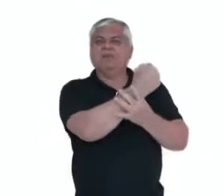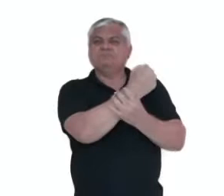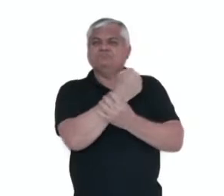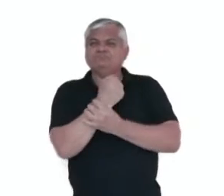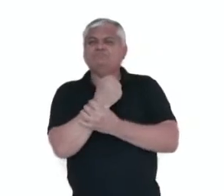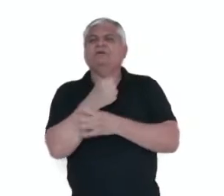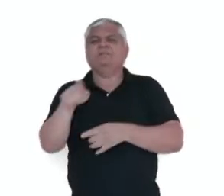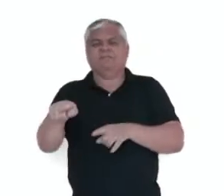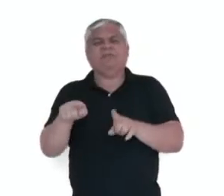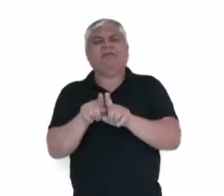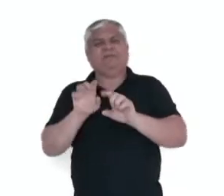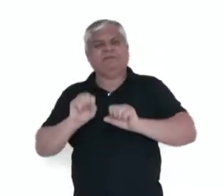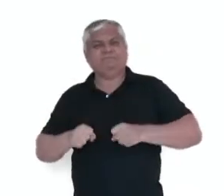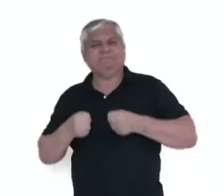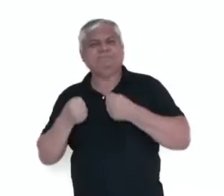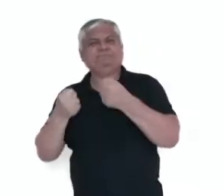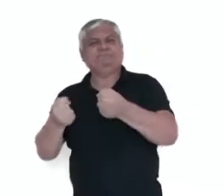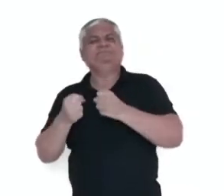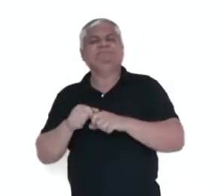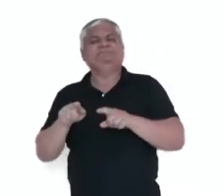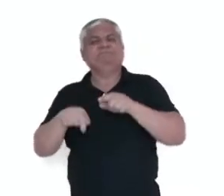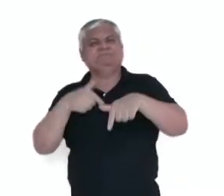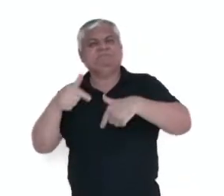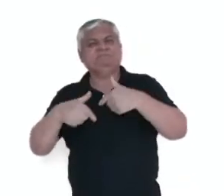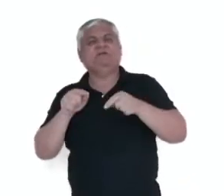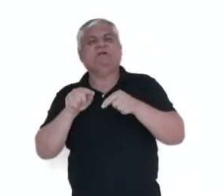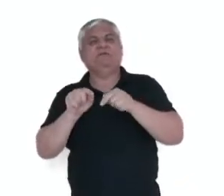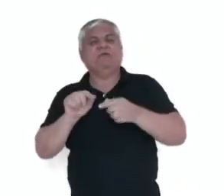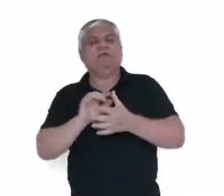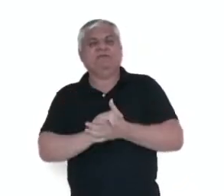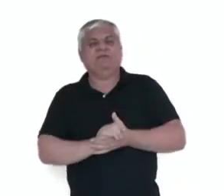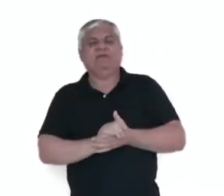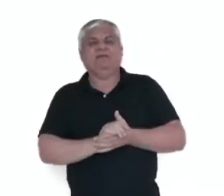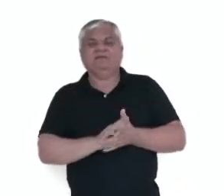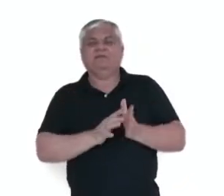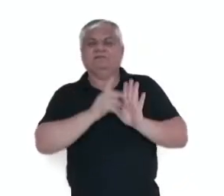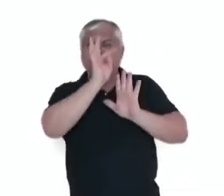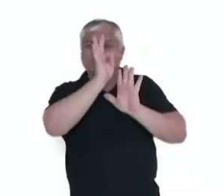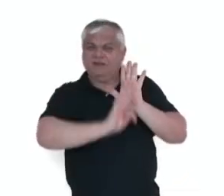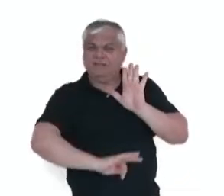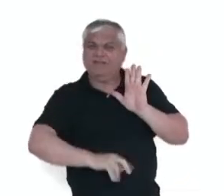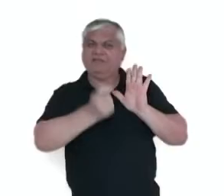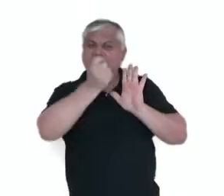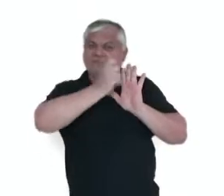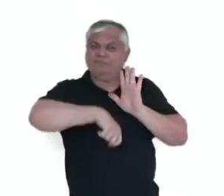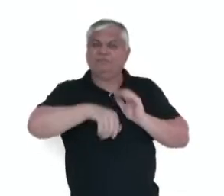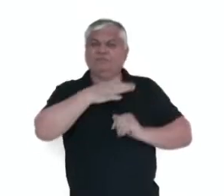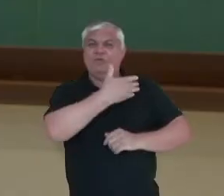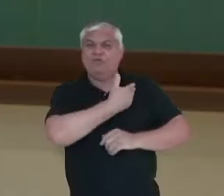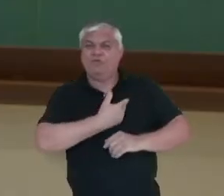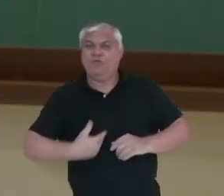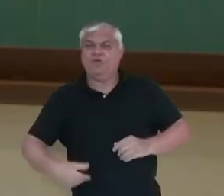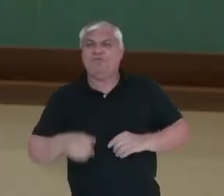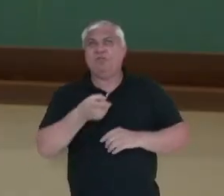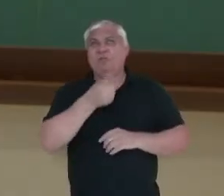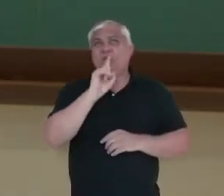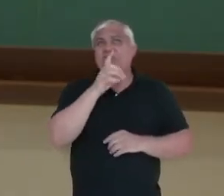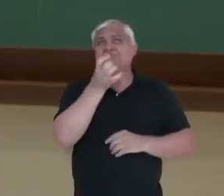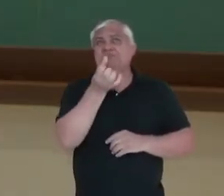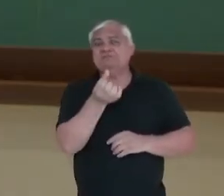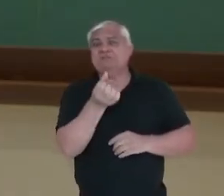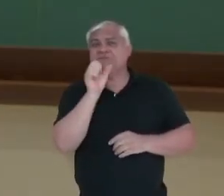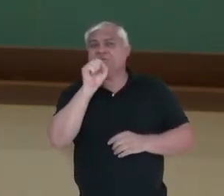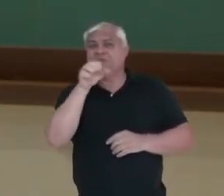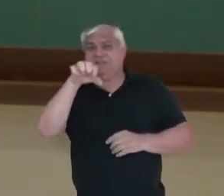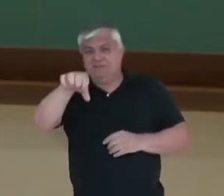liberalismo político e sua obra mais conhecida, Segundo Tratado sobre o Governo Civil, de 1689. Então,